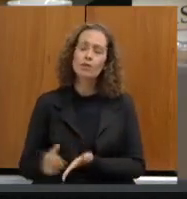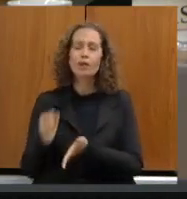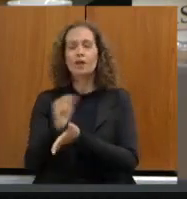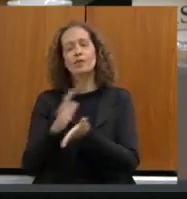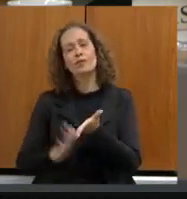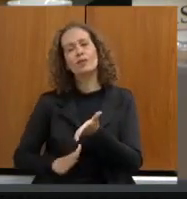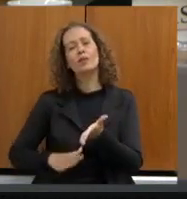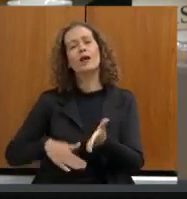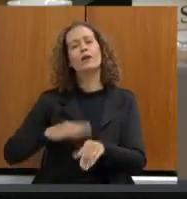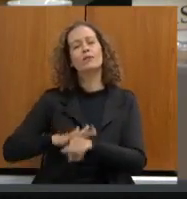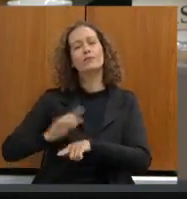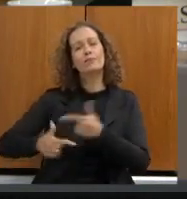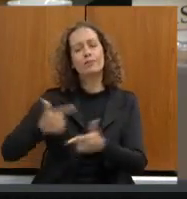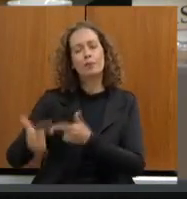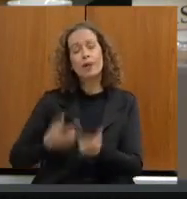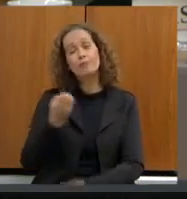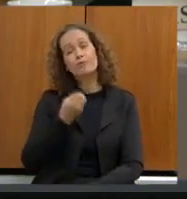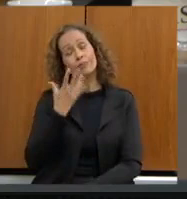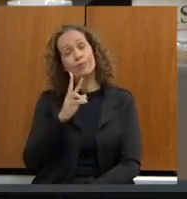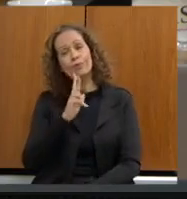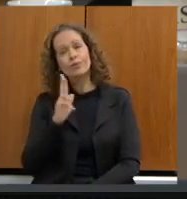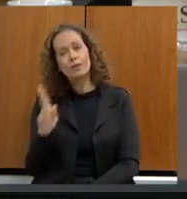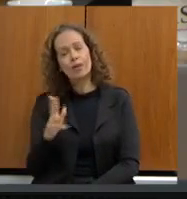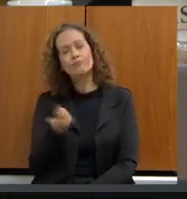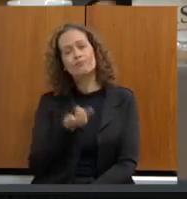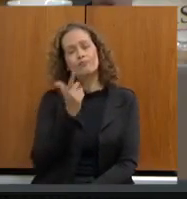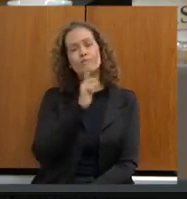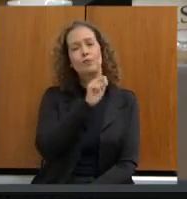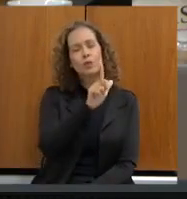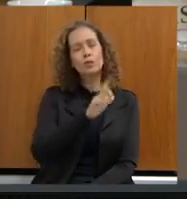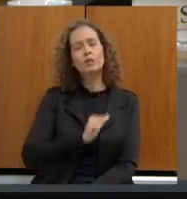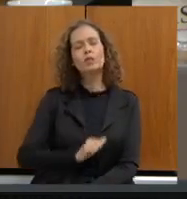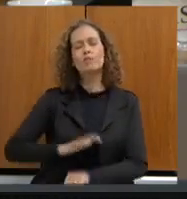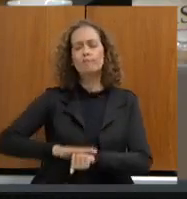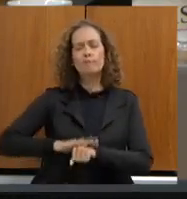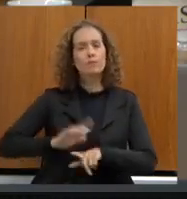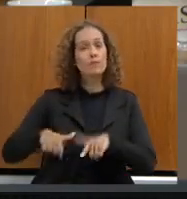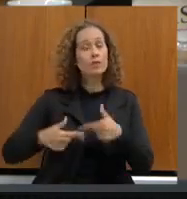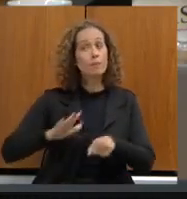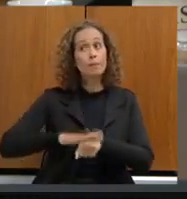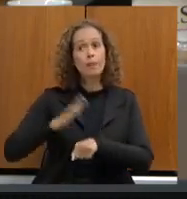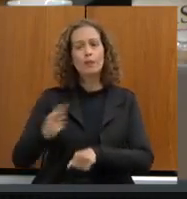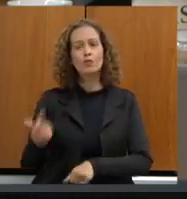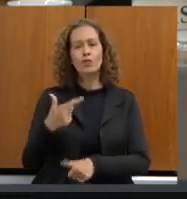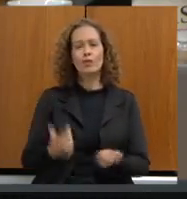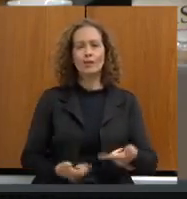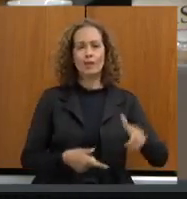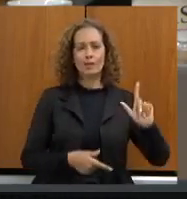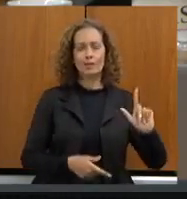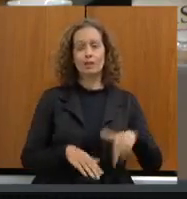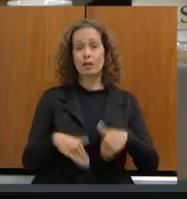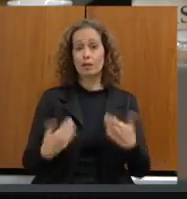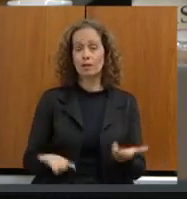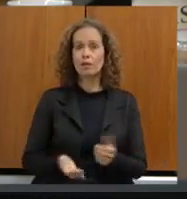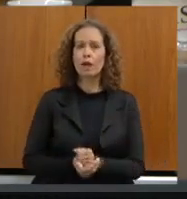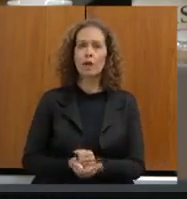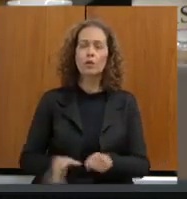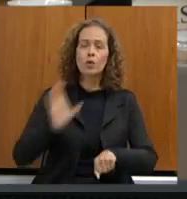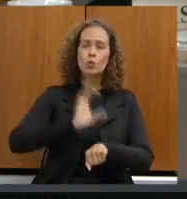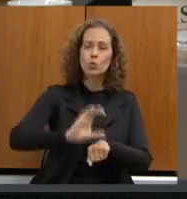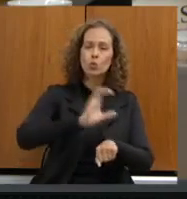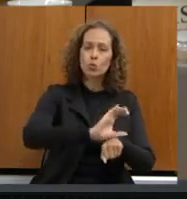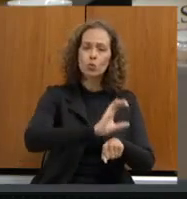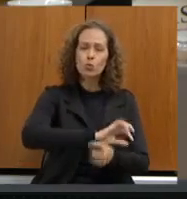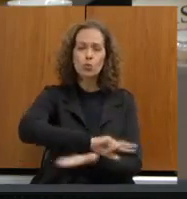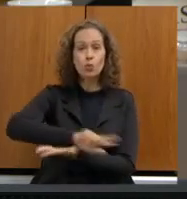permitiu a gente ter bons resultados e consegui fazer mais do que aquilo que a gente vinha fazendo então retomada dos cursos de formação